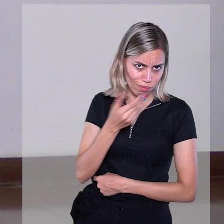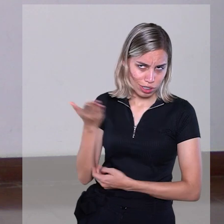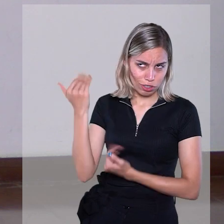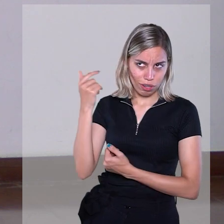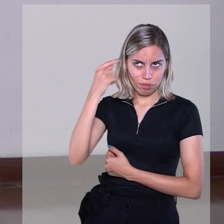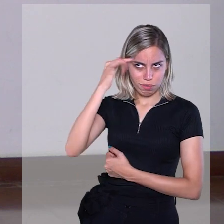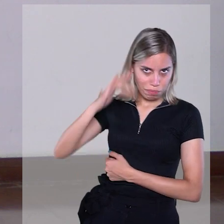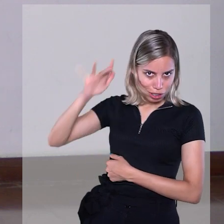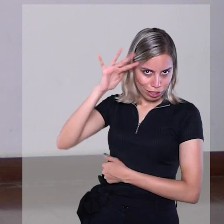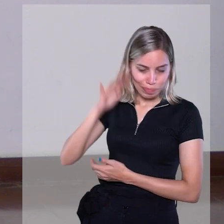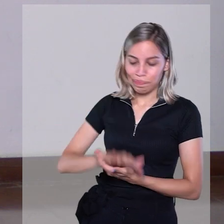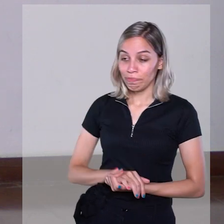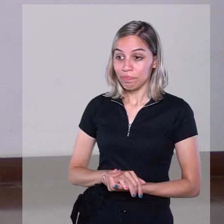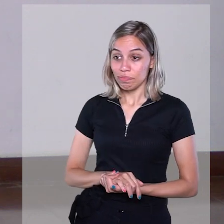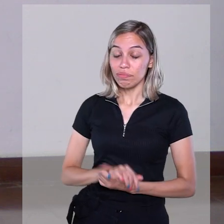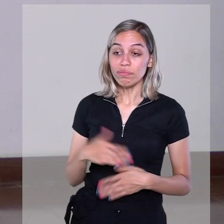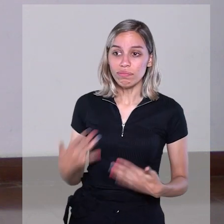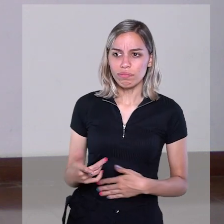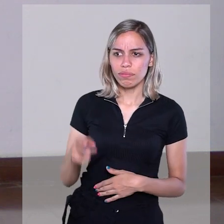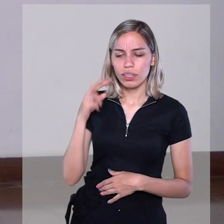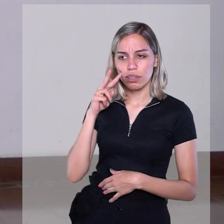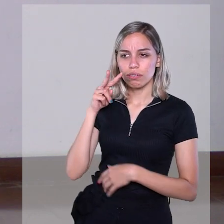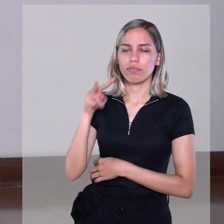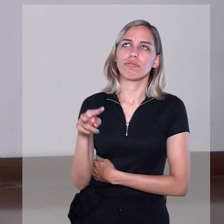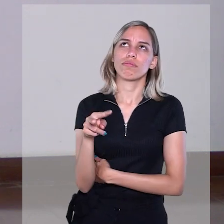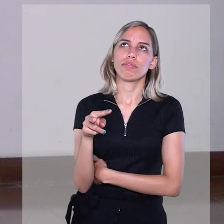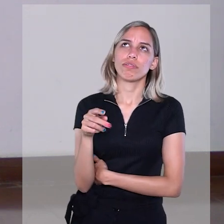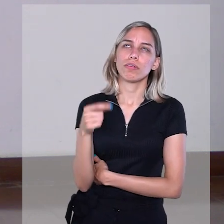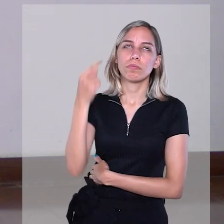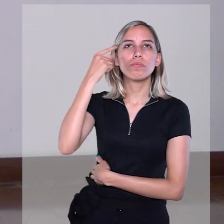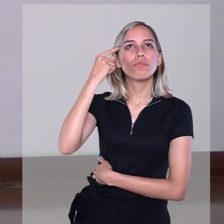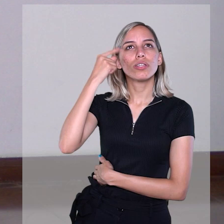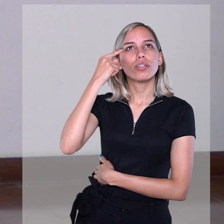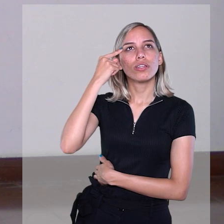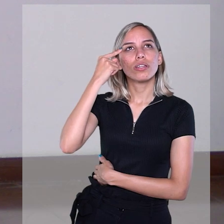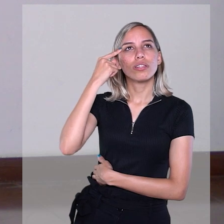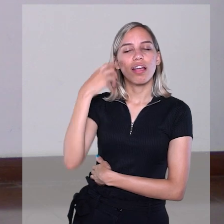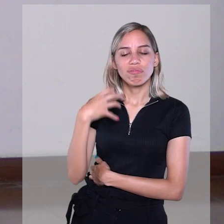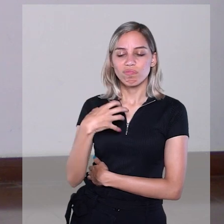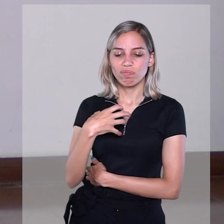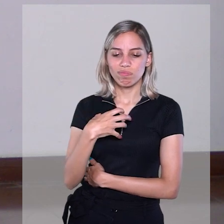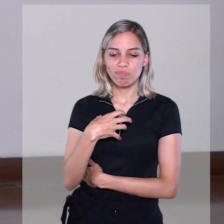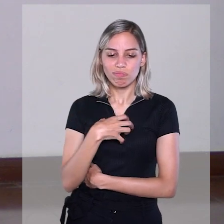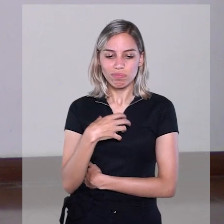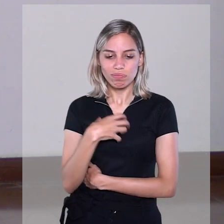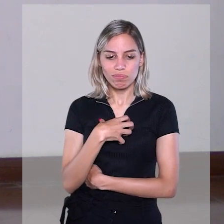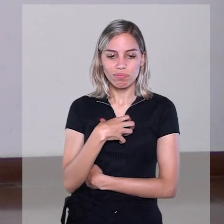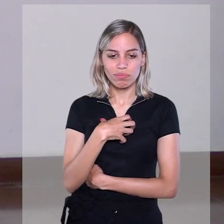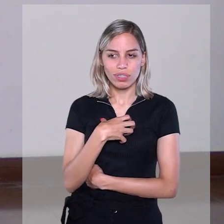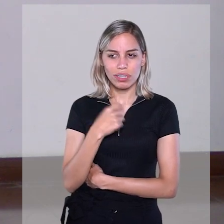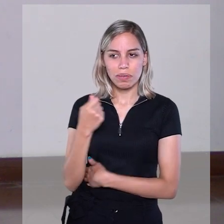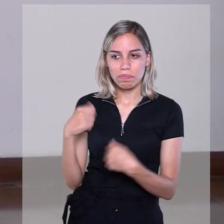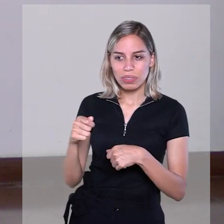sensação, me veio a necessidade de abraçar esse menino, agradecer por tudo que ele fez por mim